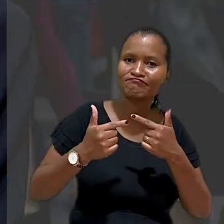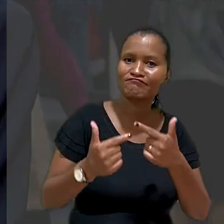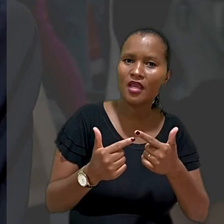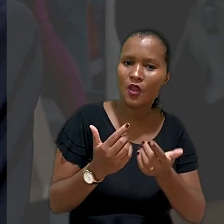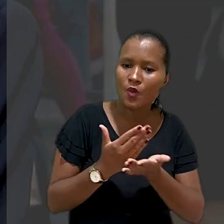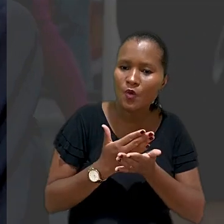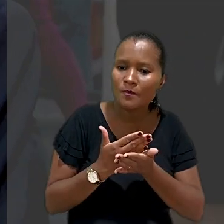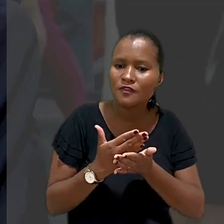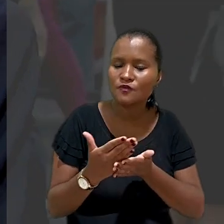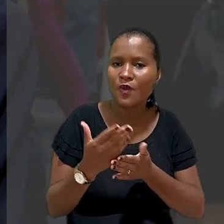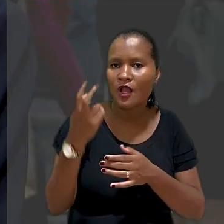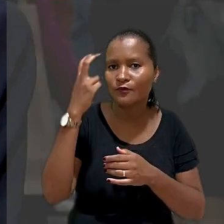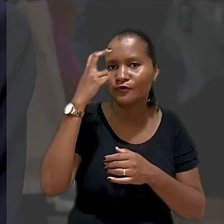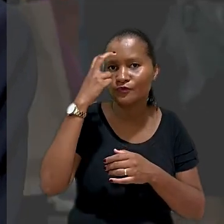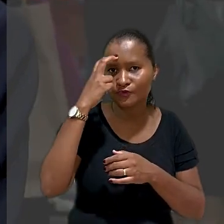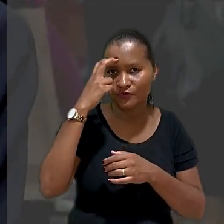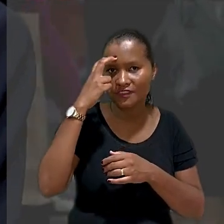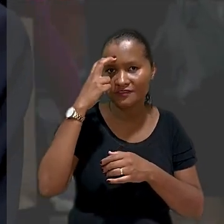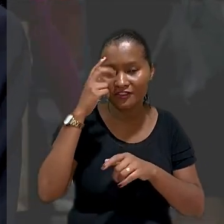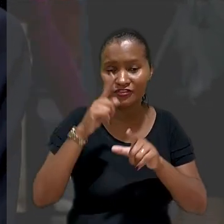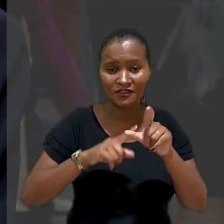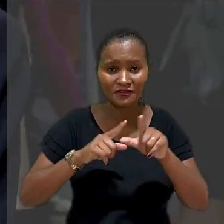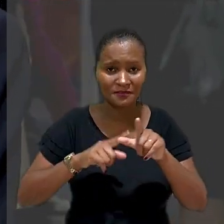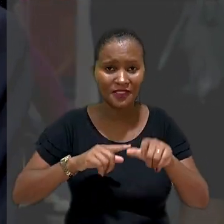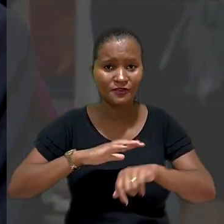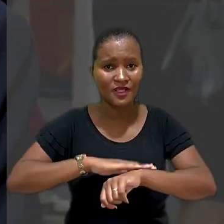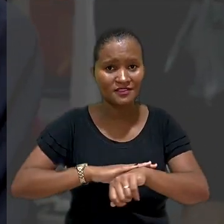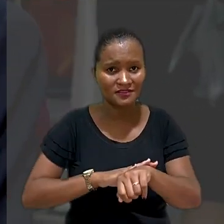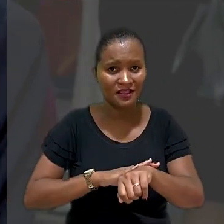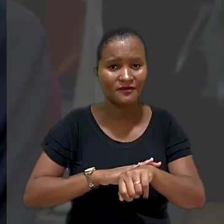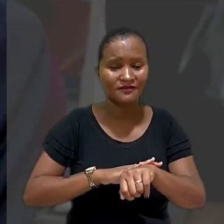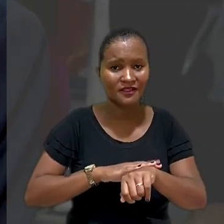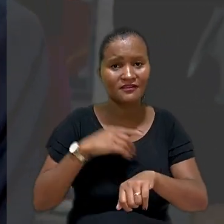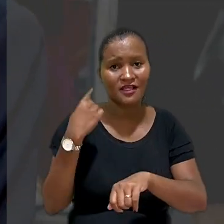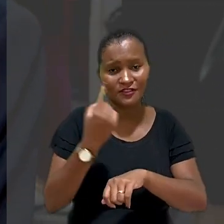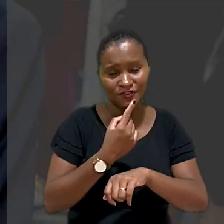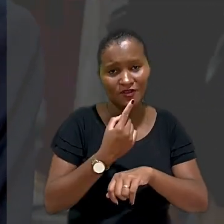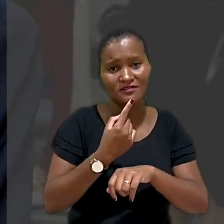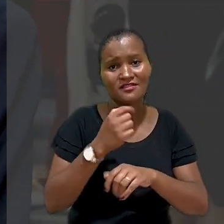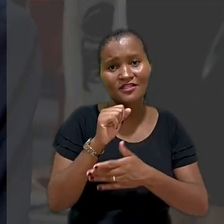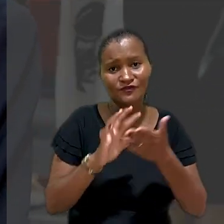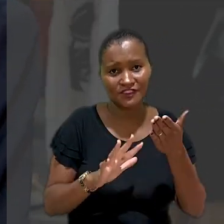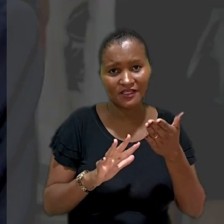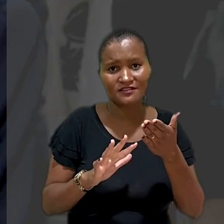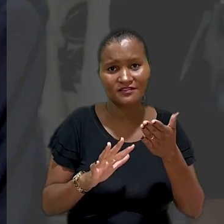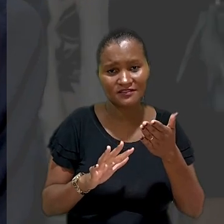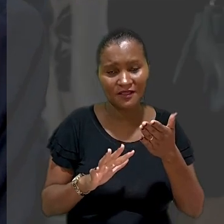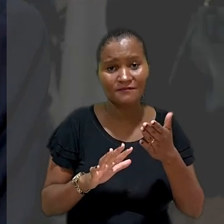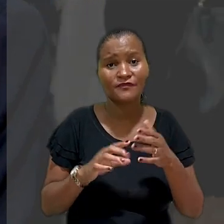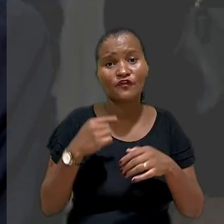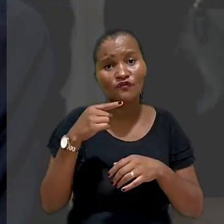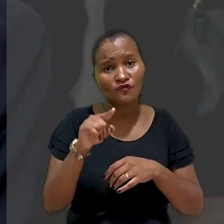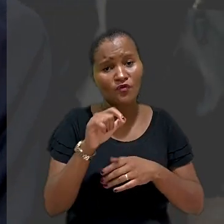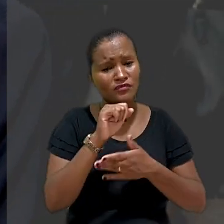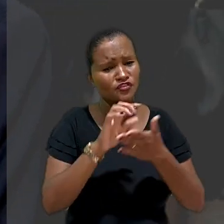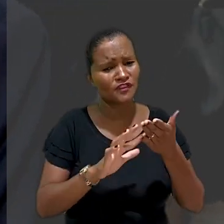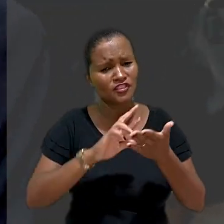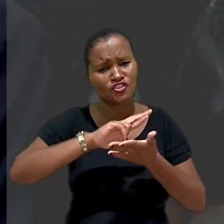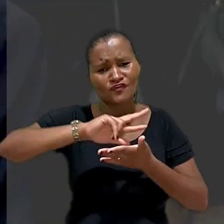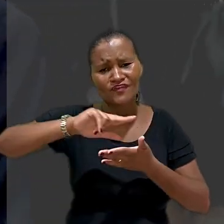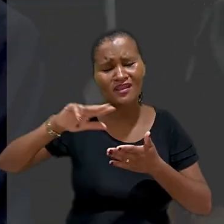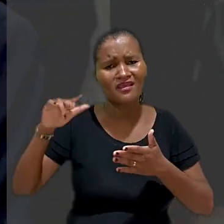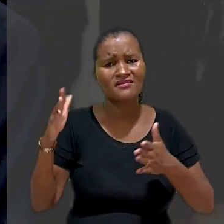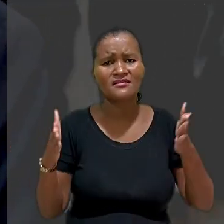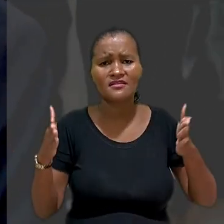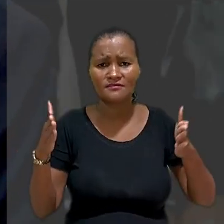passo para introduzir a cultura do tramento racial nas nossas atividades cotidianas foram diversas